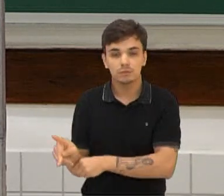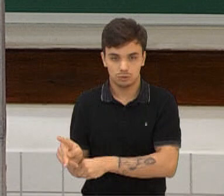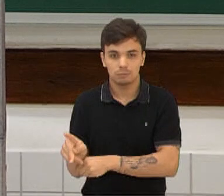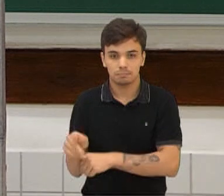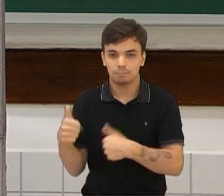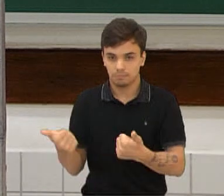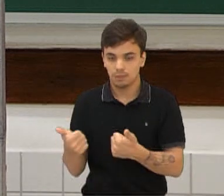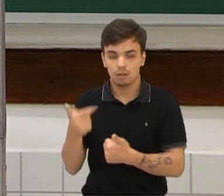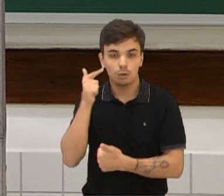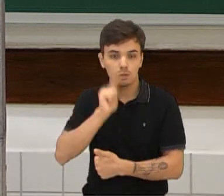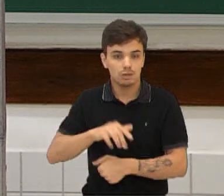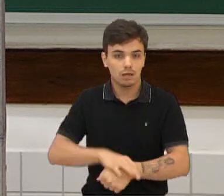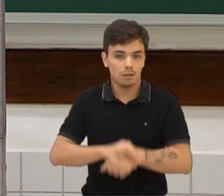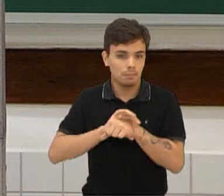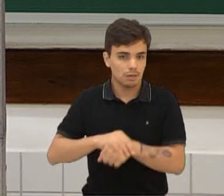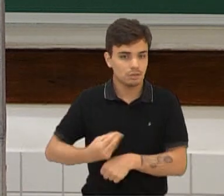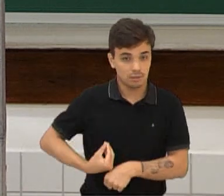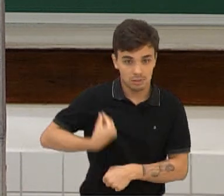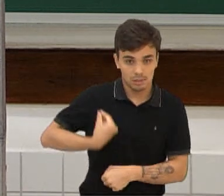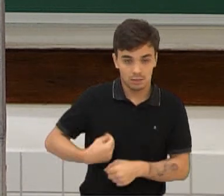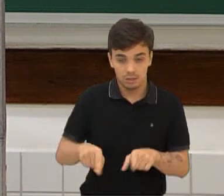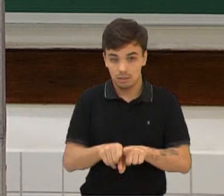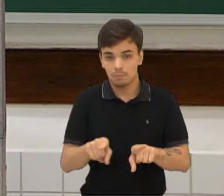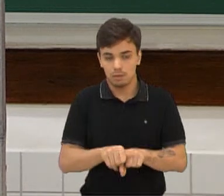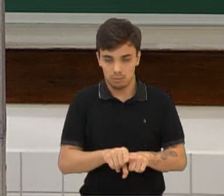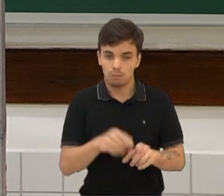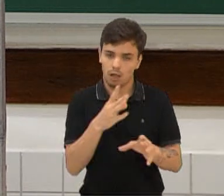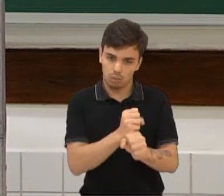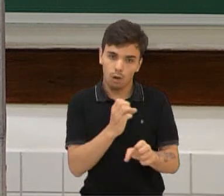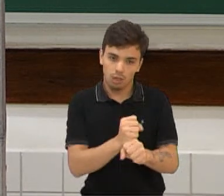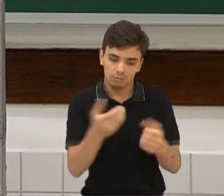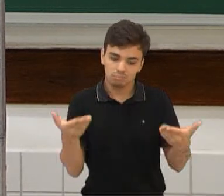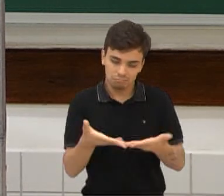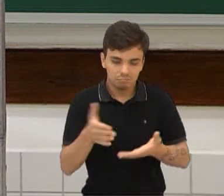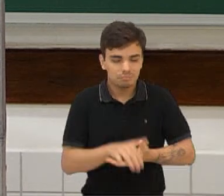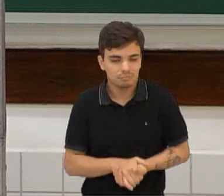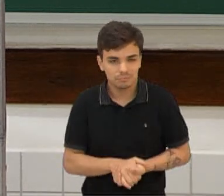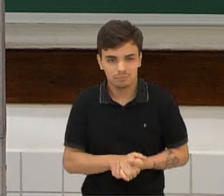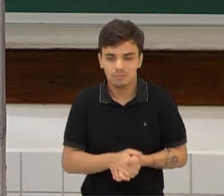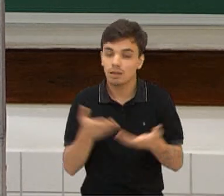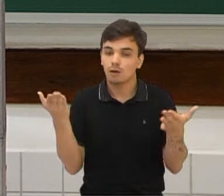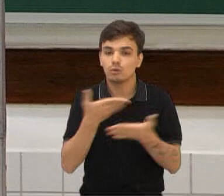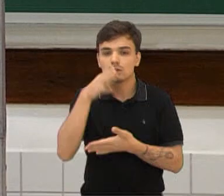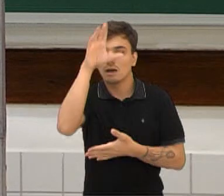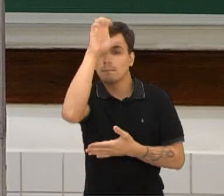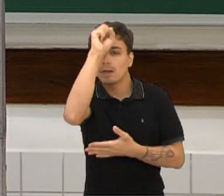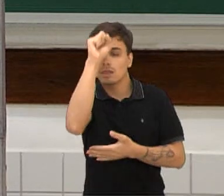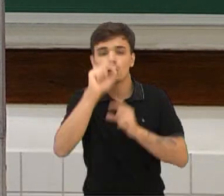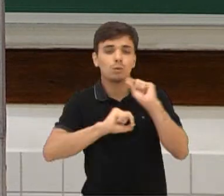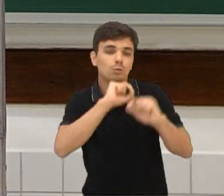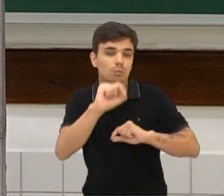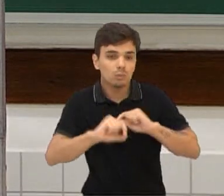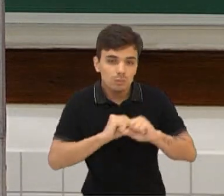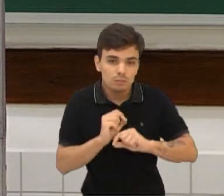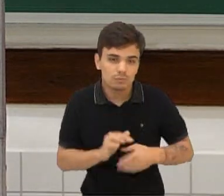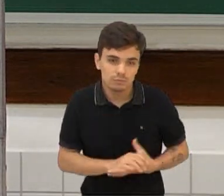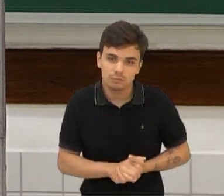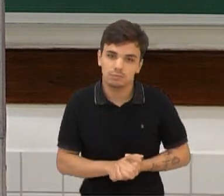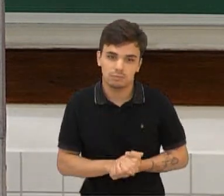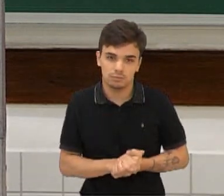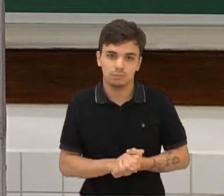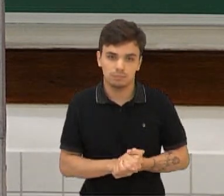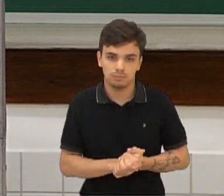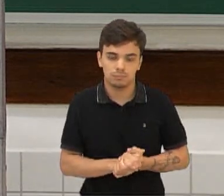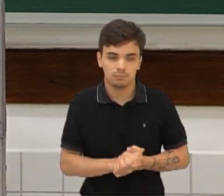a presença e quem sabe até uma notinha pela aula de hoje. Tá bom? Então, vamos ver o que a gente vai aprender? Vamos lá?